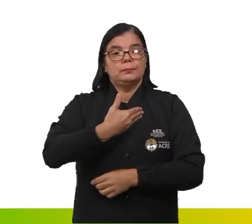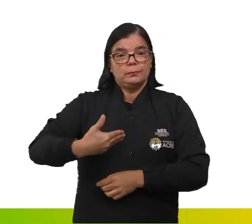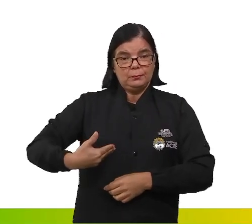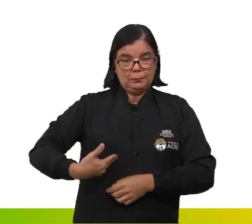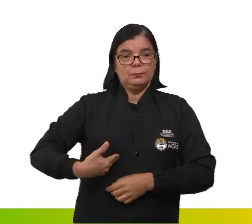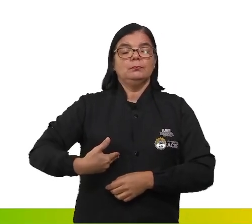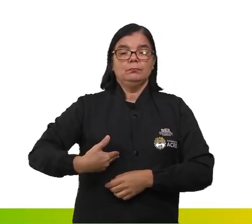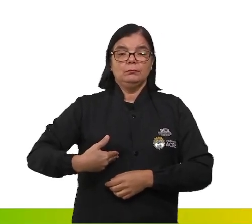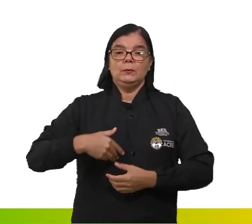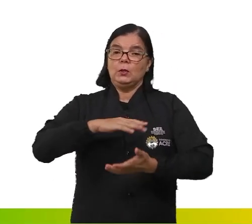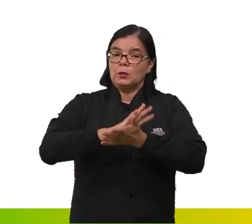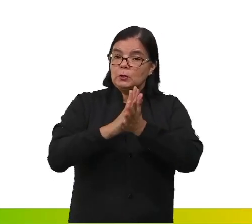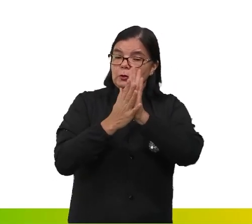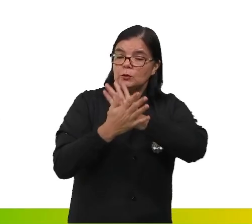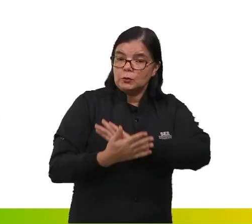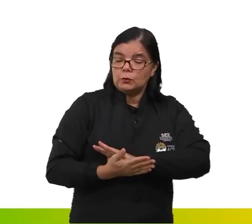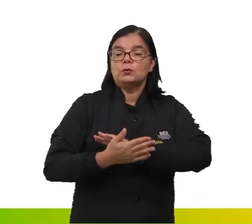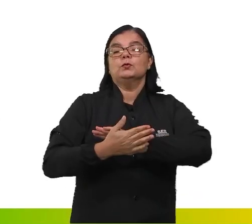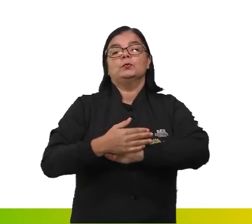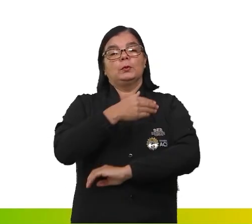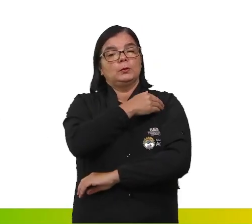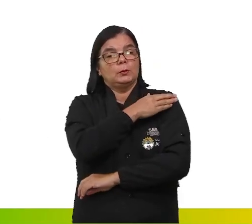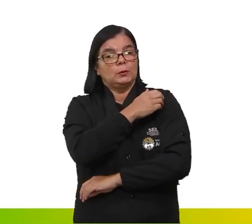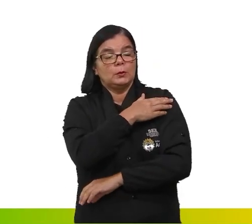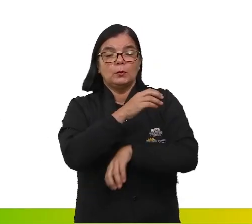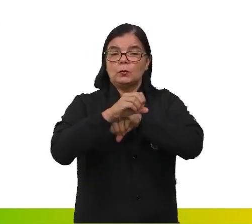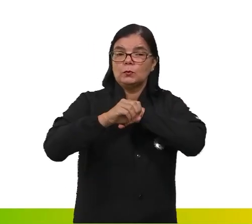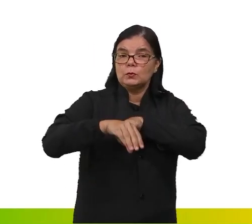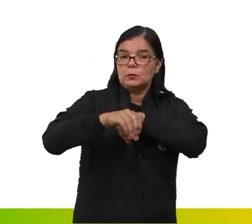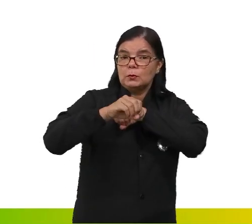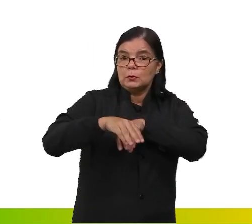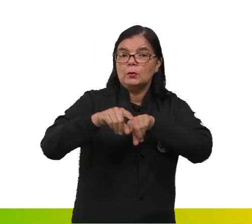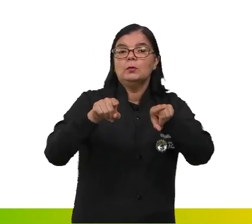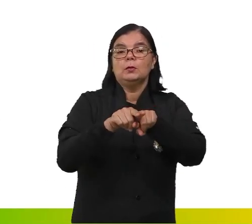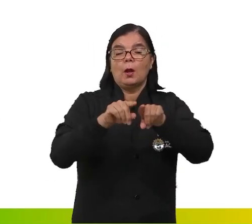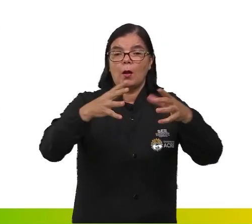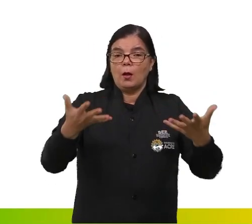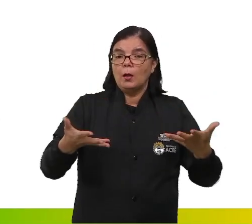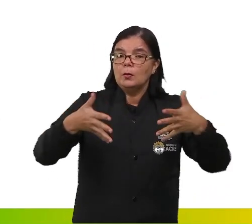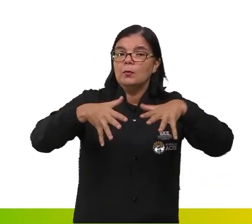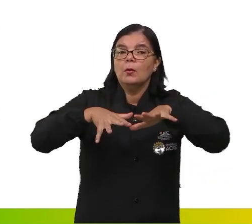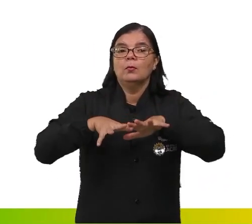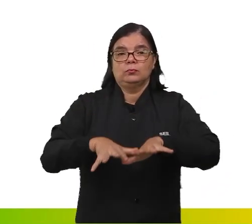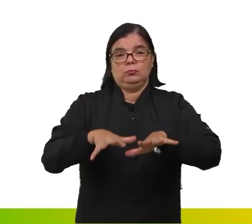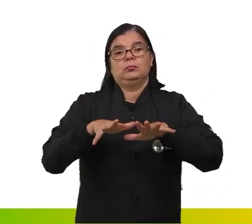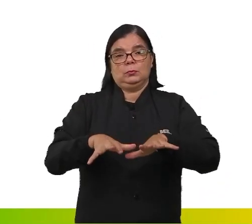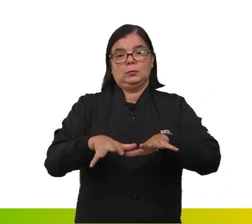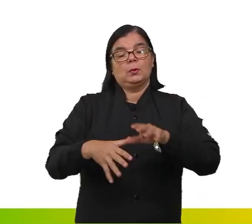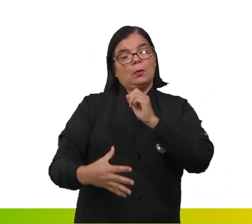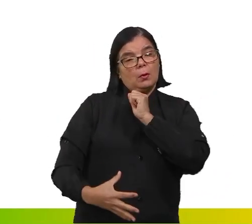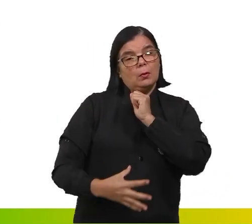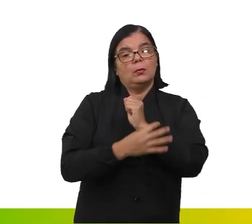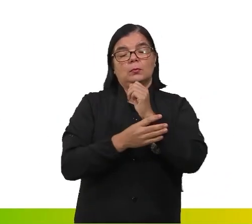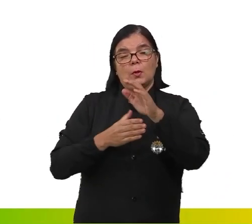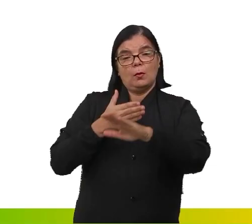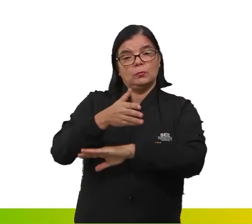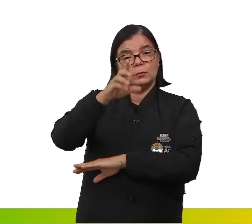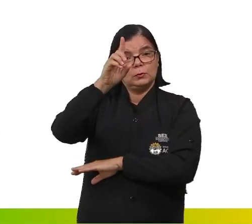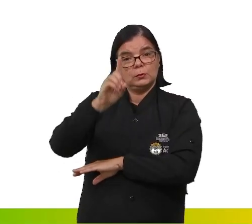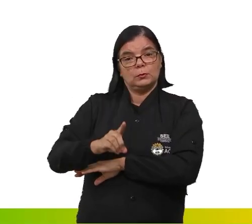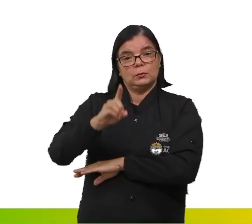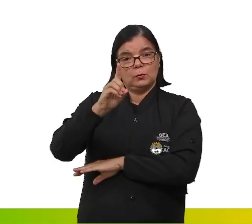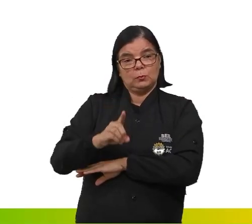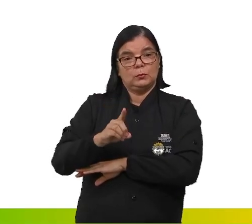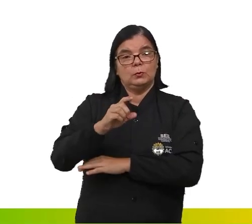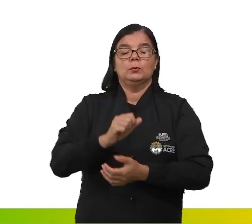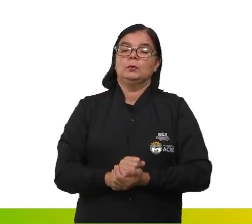que combatam a discriminação, promovam a educação e a inclusão e ainda garantam o acesso a